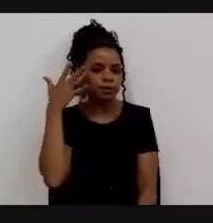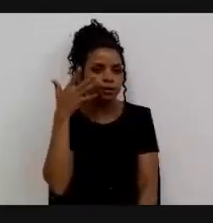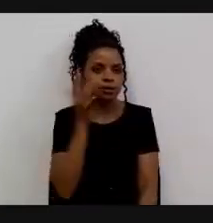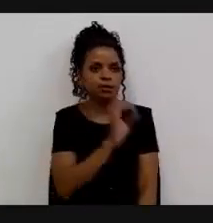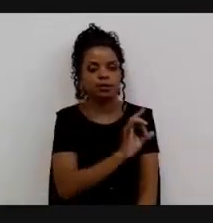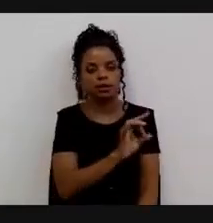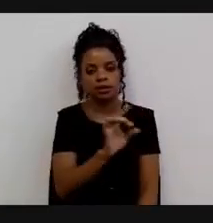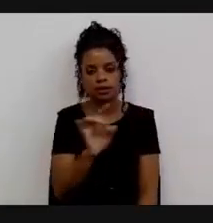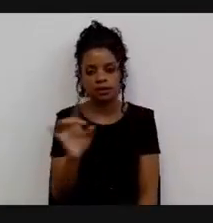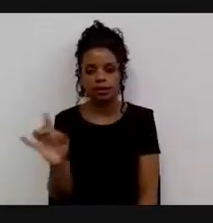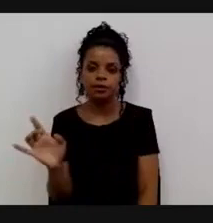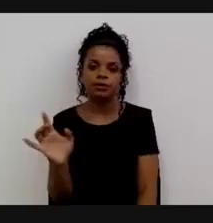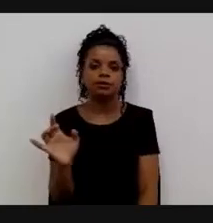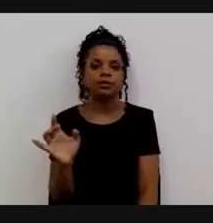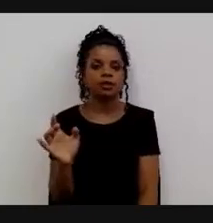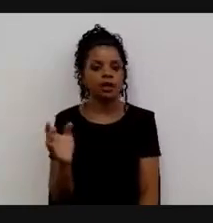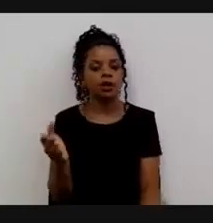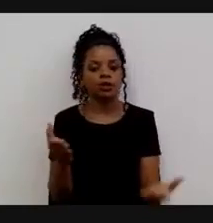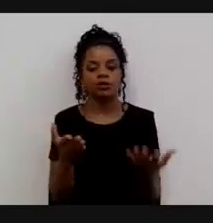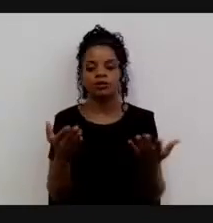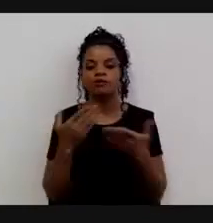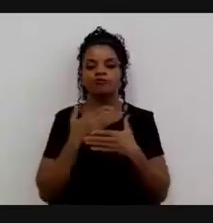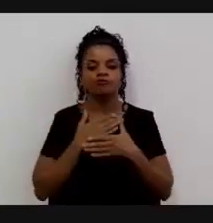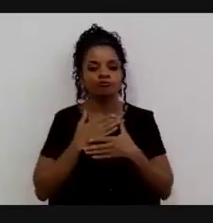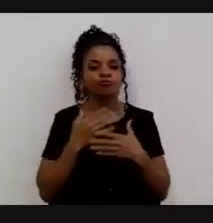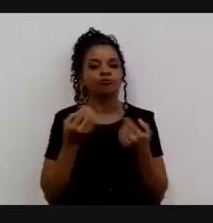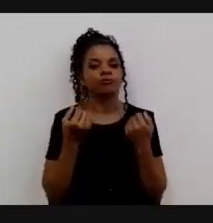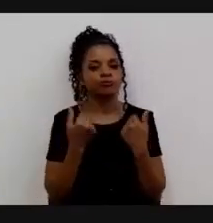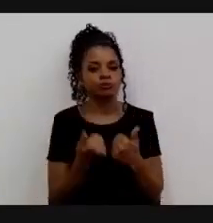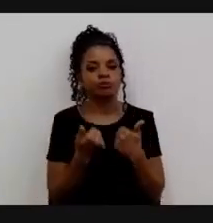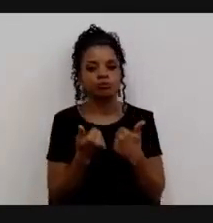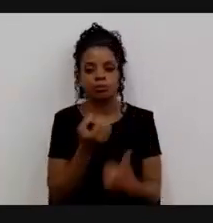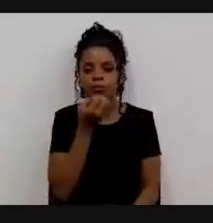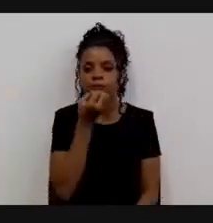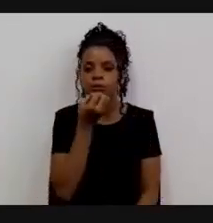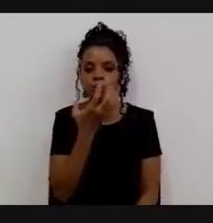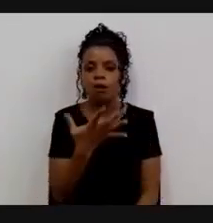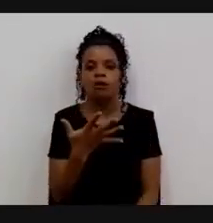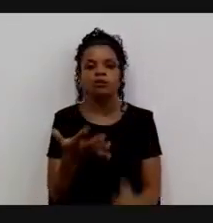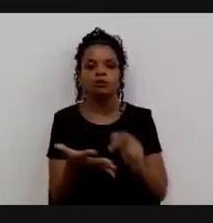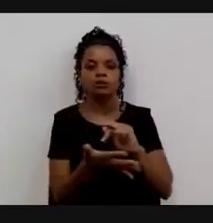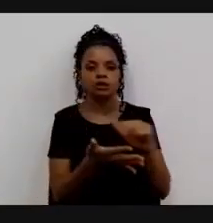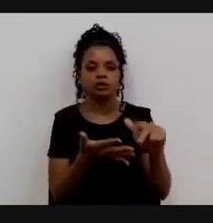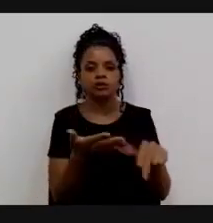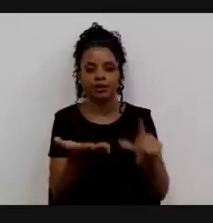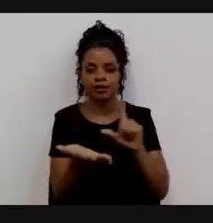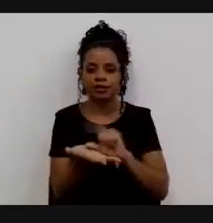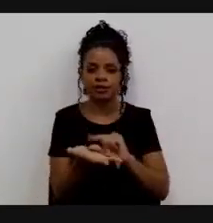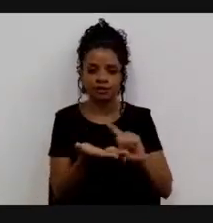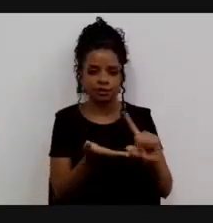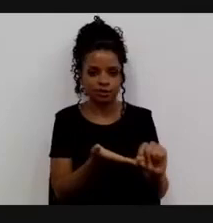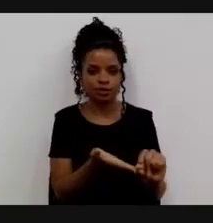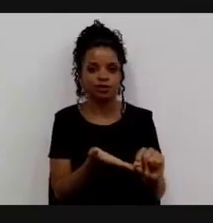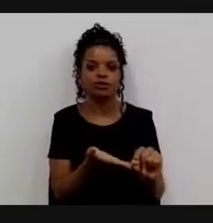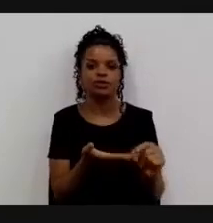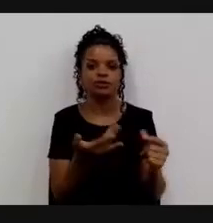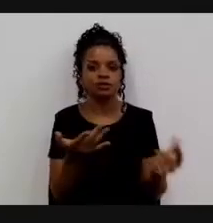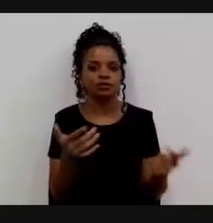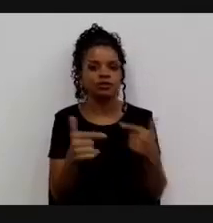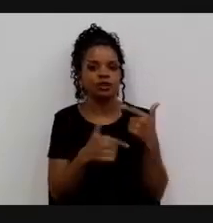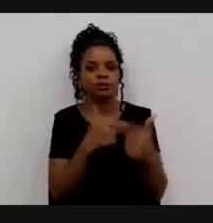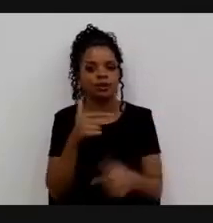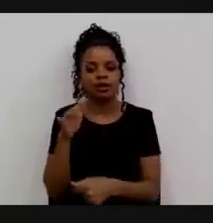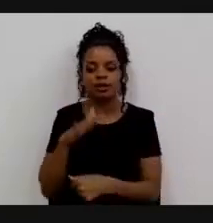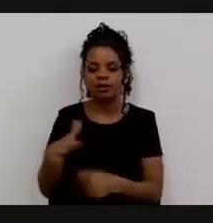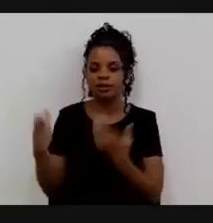vocês. Foi uma sessão muito rica, né, com uma diversidade incrível de trabalhos, né, desde trabalhos